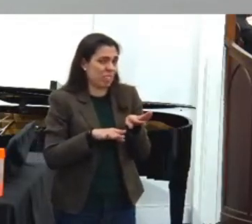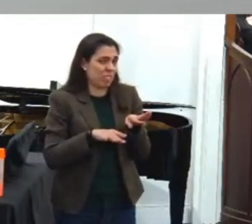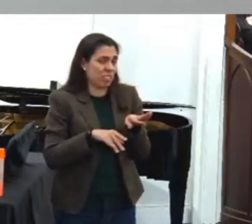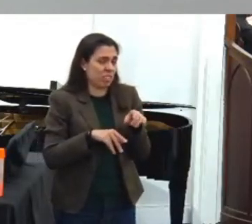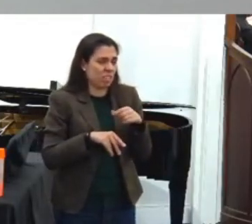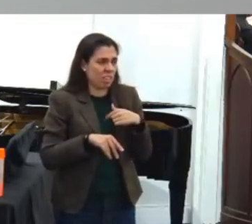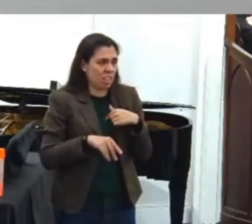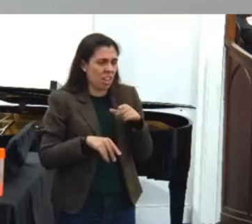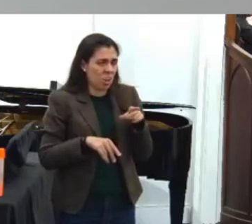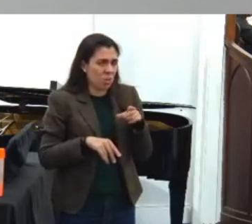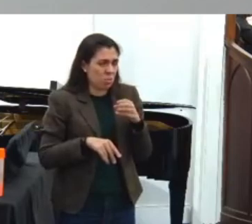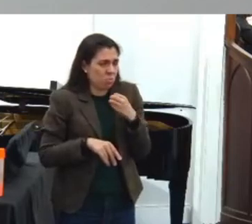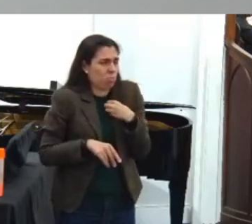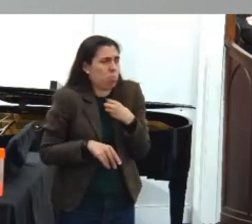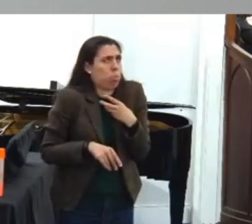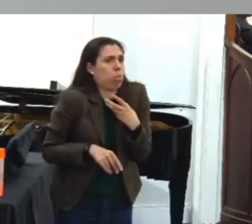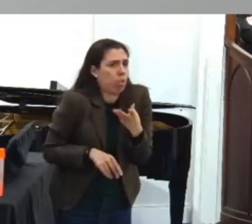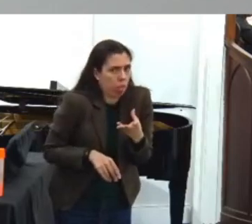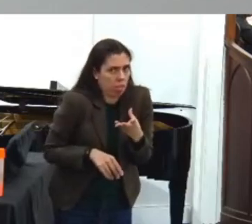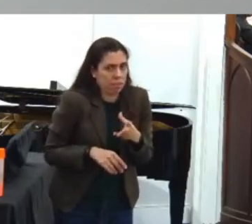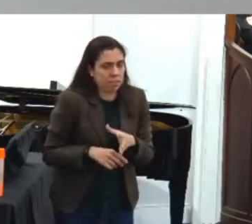vomitar-te da minha boca.